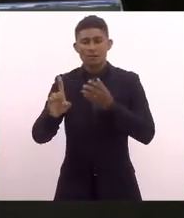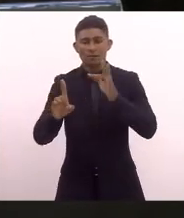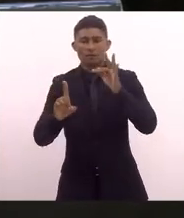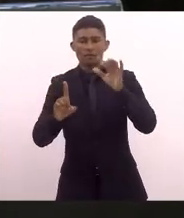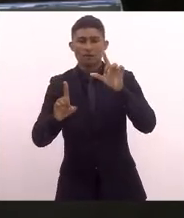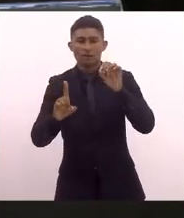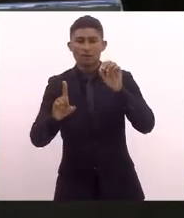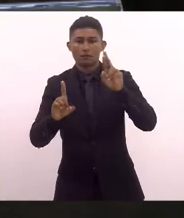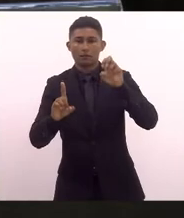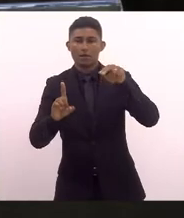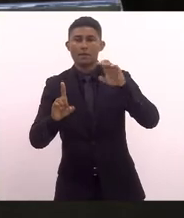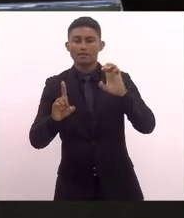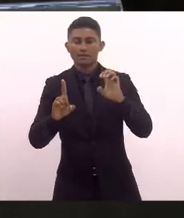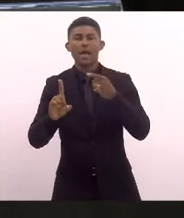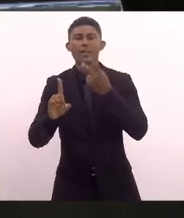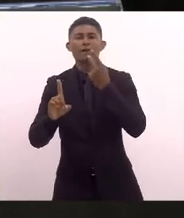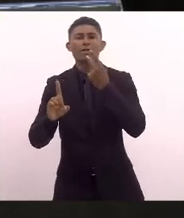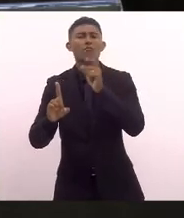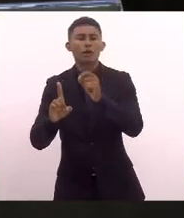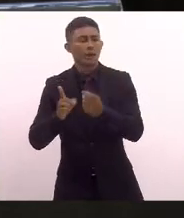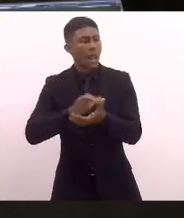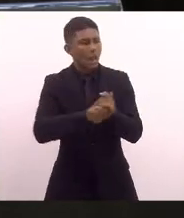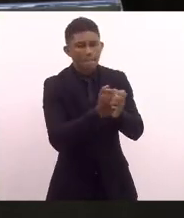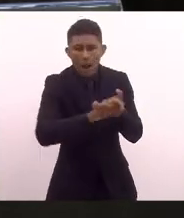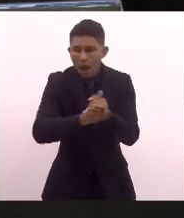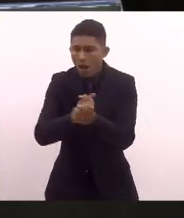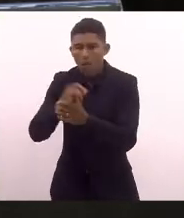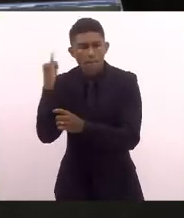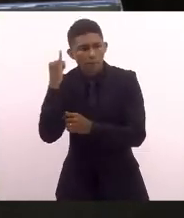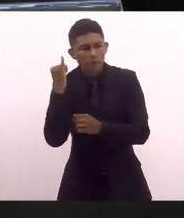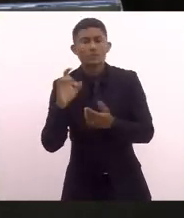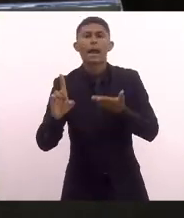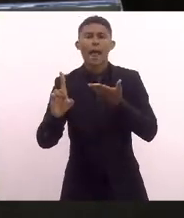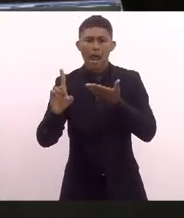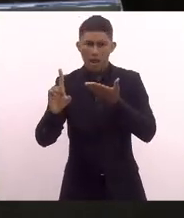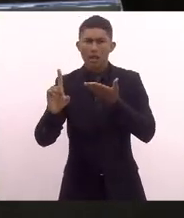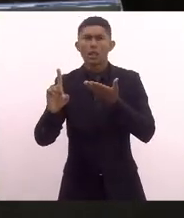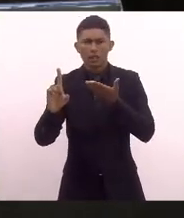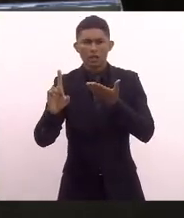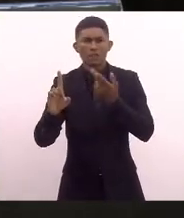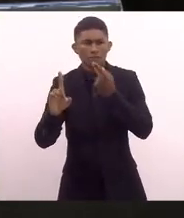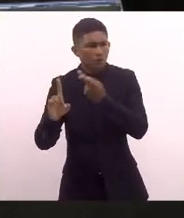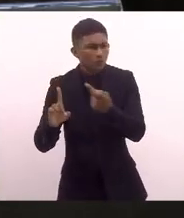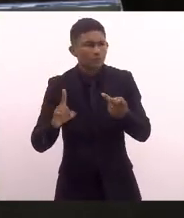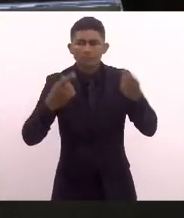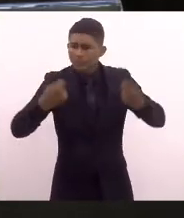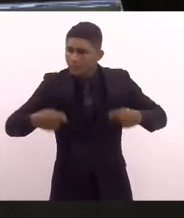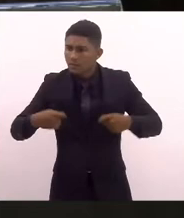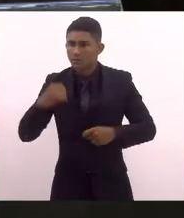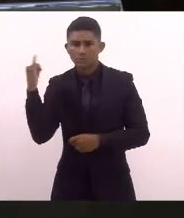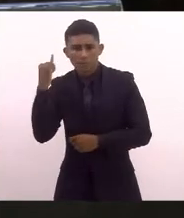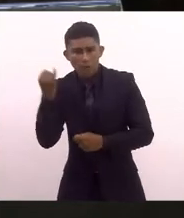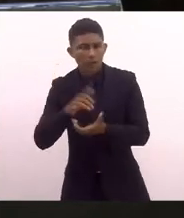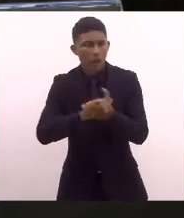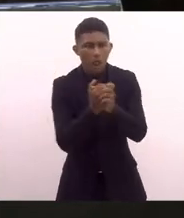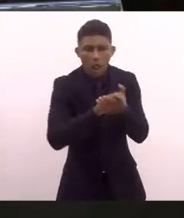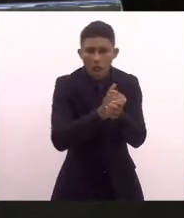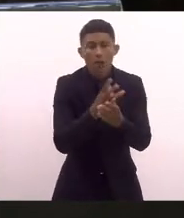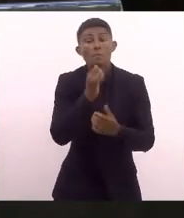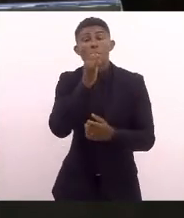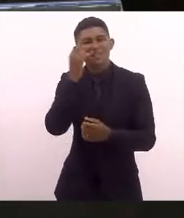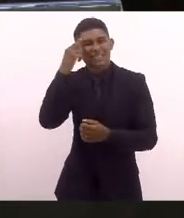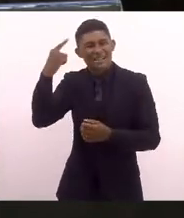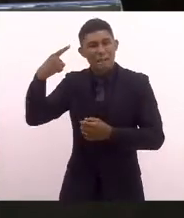uma lavagem das mãos, mas para ela já era diminuição de morbimortalidade numa guerra, no